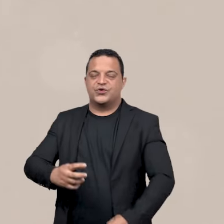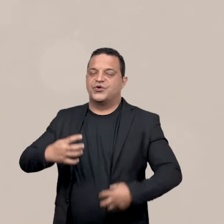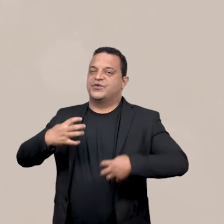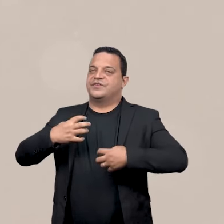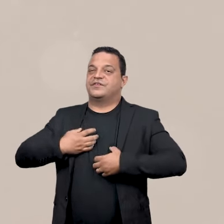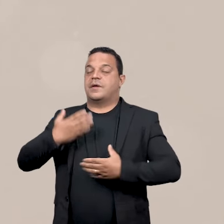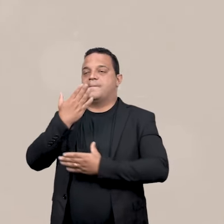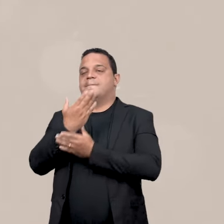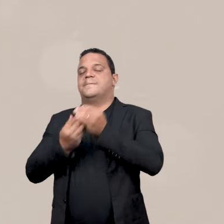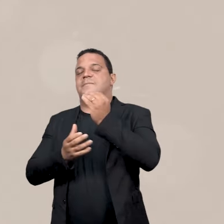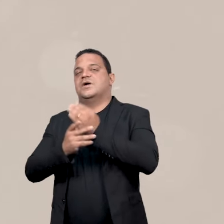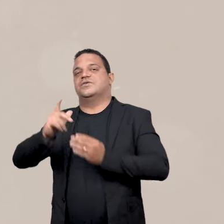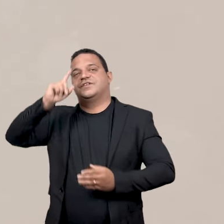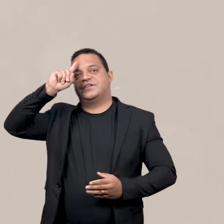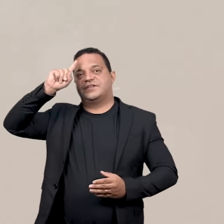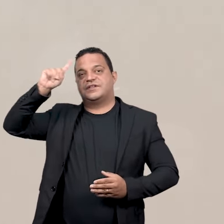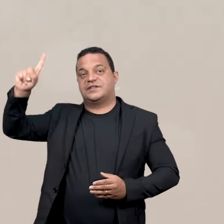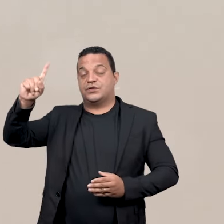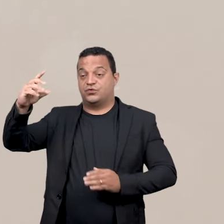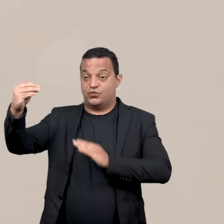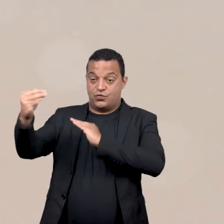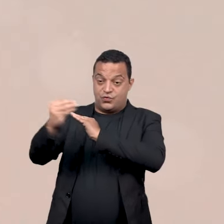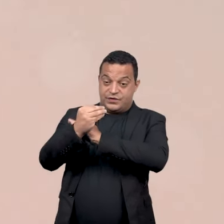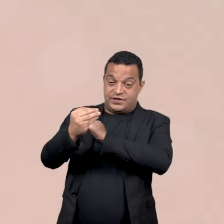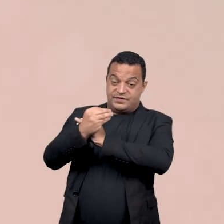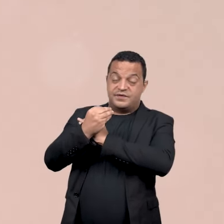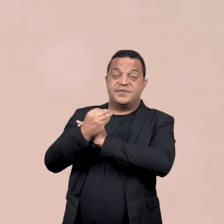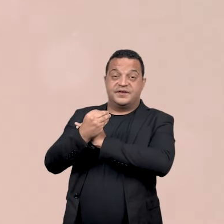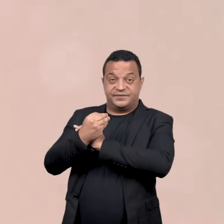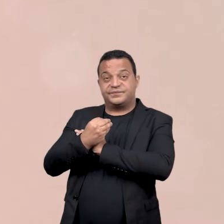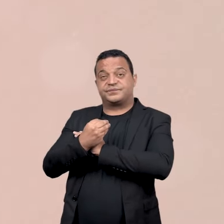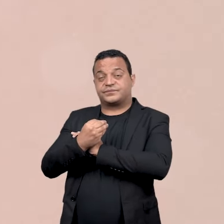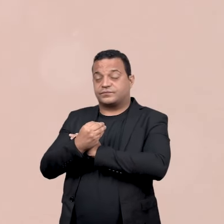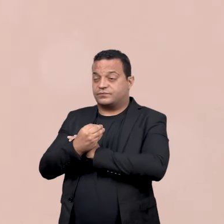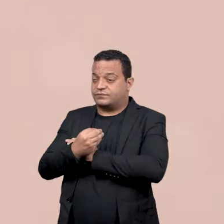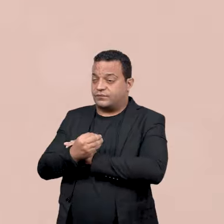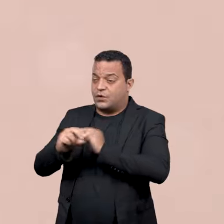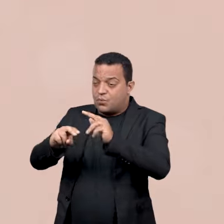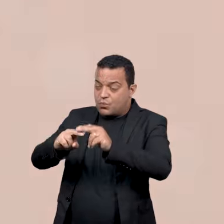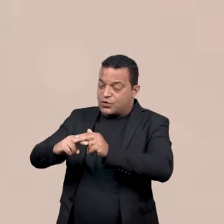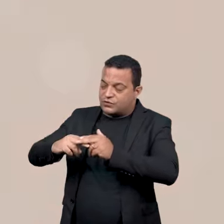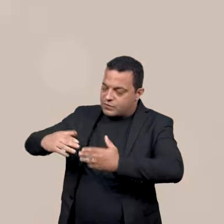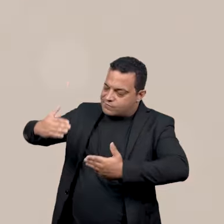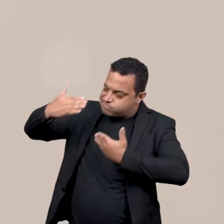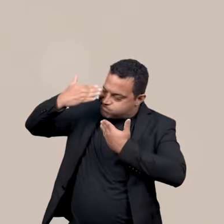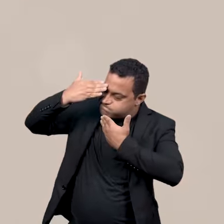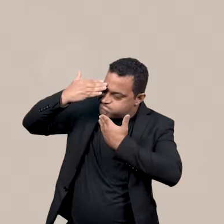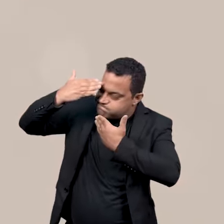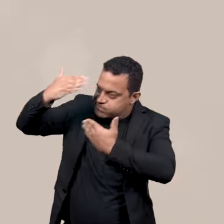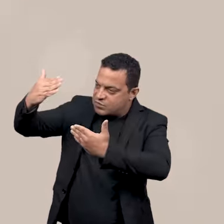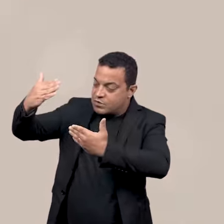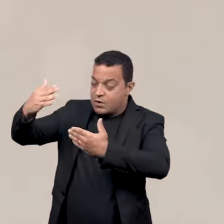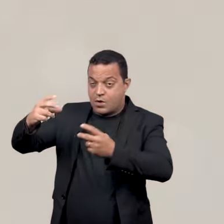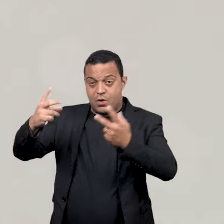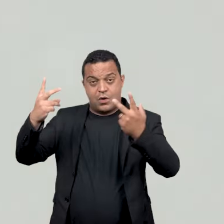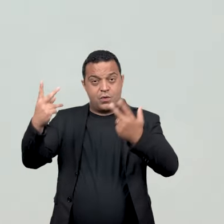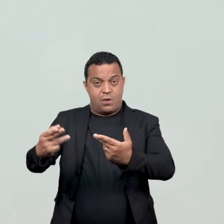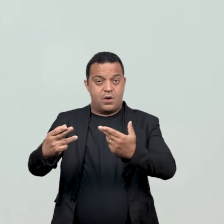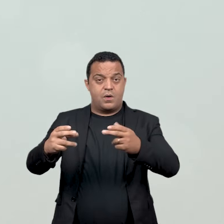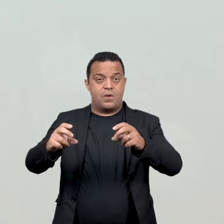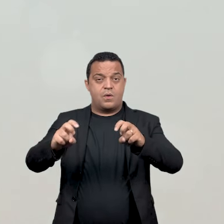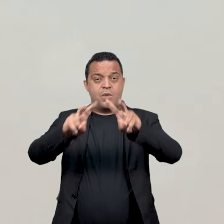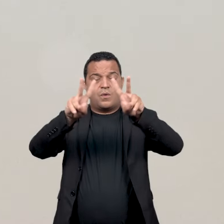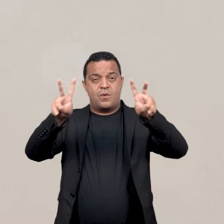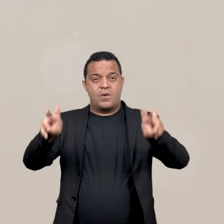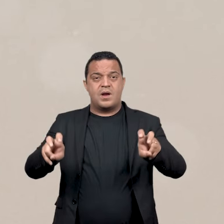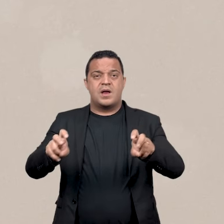tudo a mão dele esteve sobre a minha vida. Então eu só tenho que glorificar. Como foi o lema